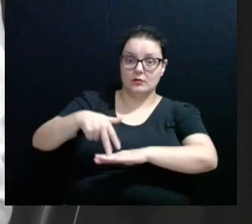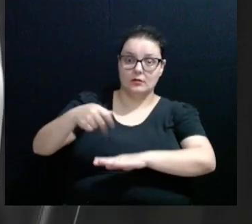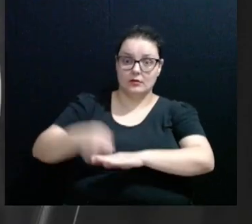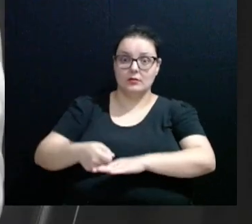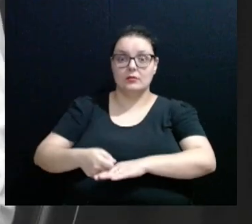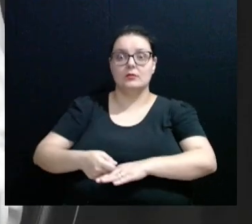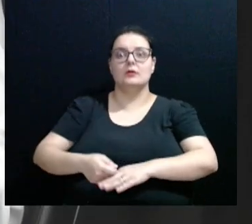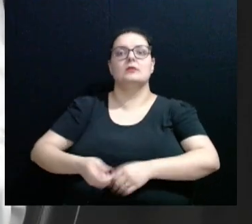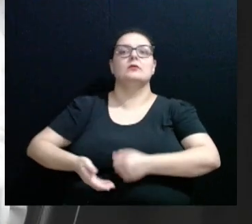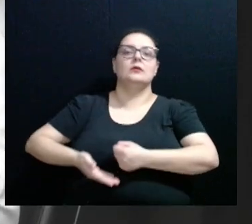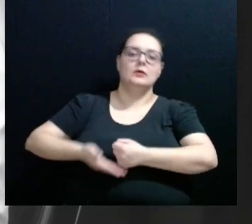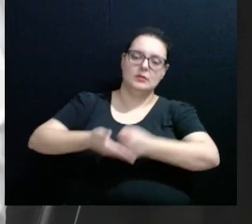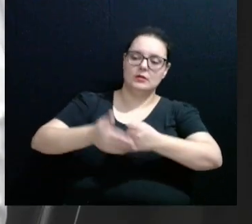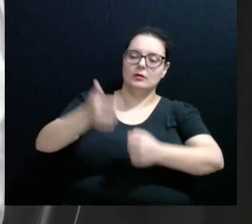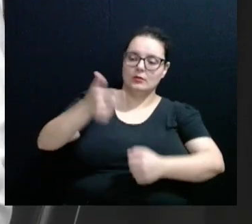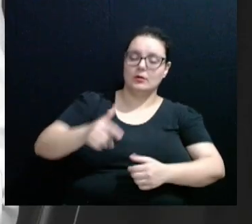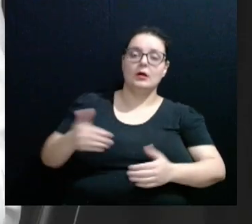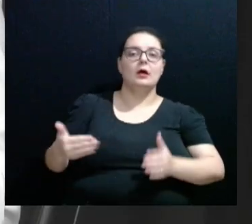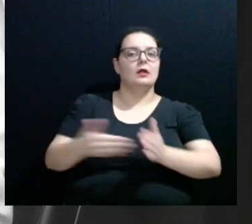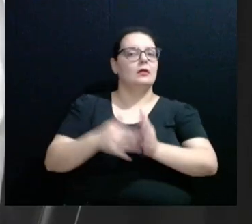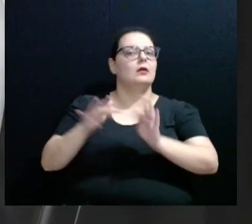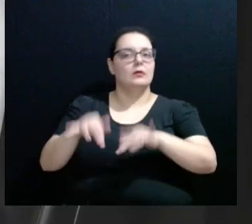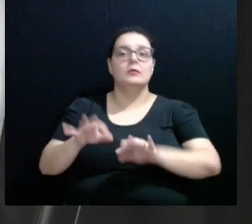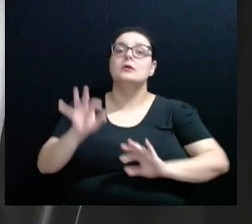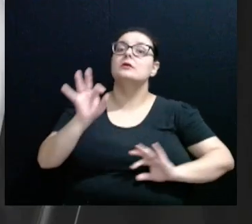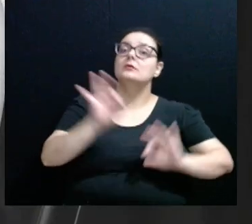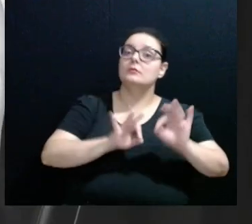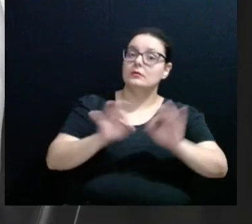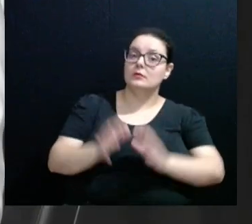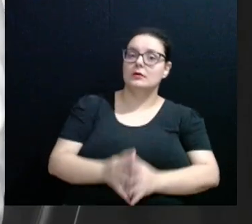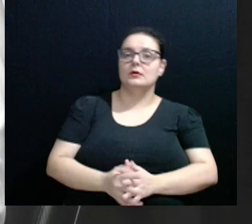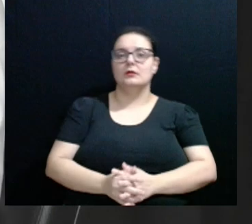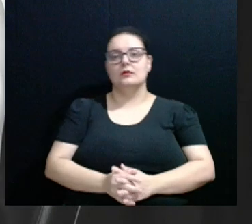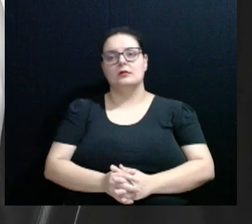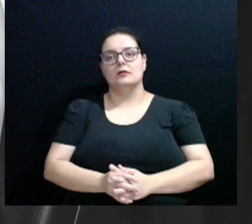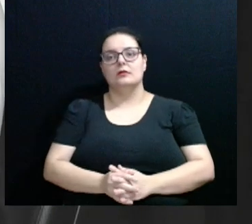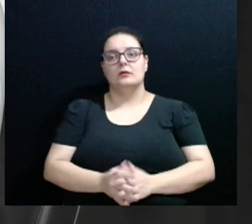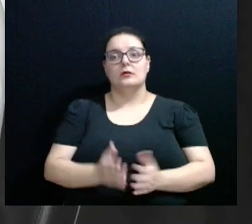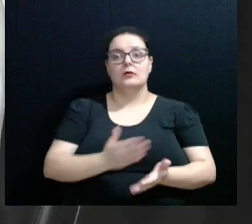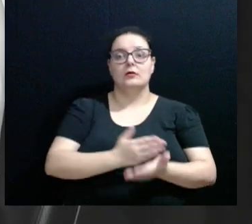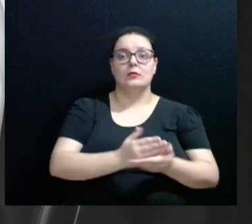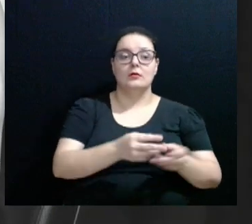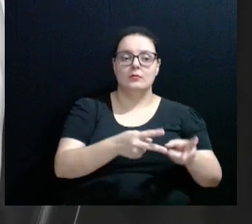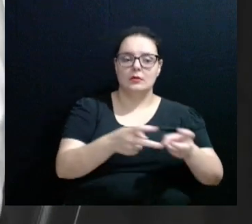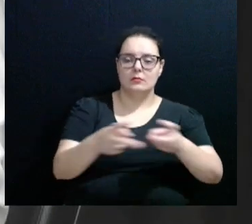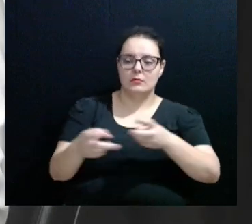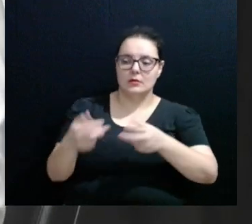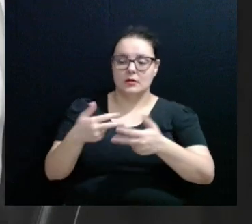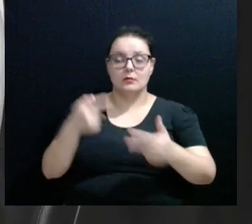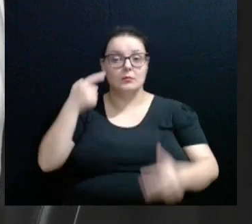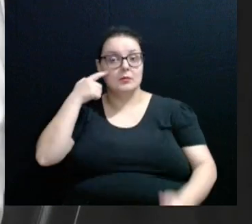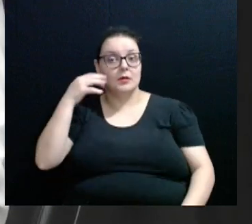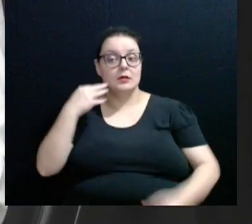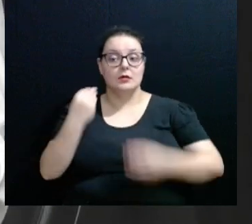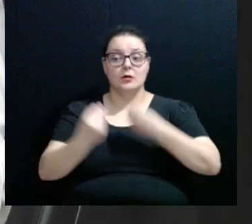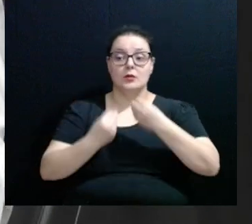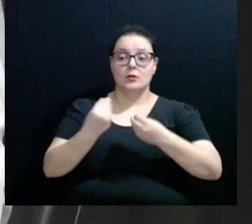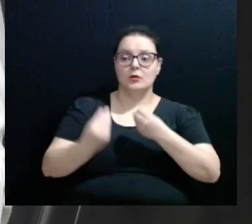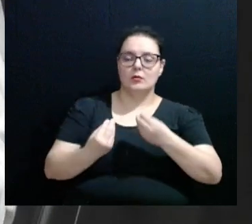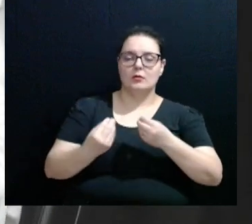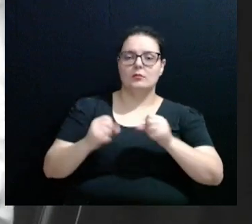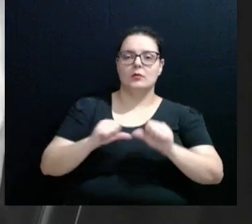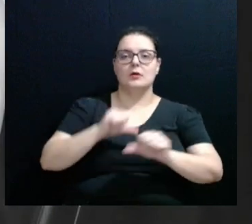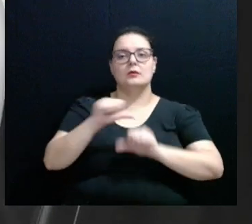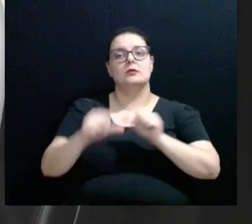sustentar depois. Se prepare. Comece a olhar as coisas pensando de que forma isso pode ser transformado